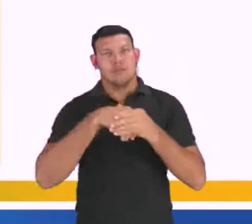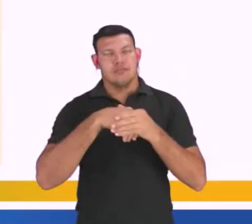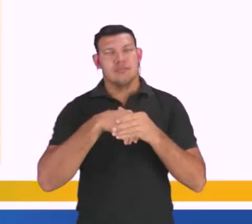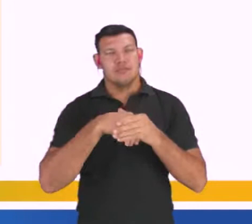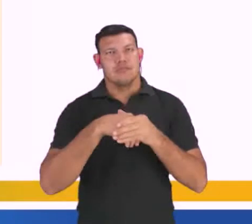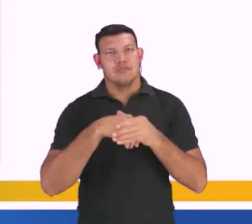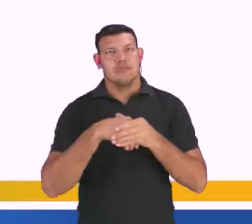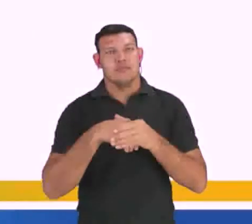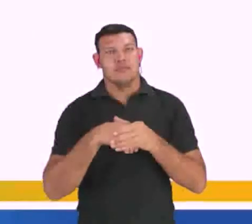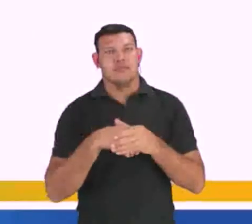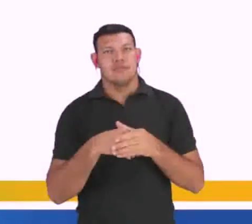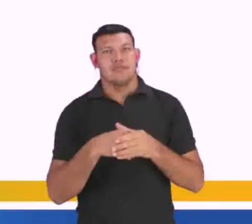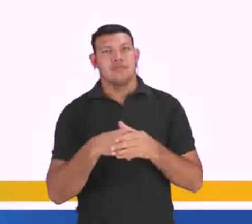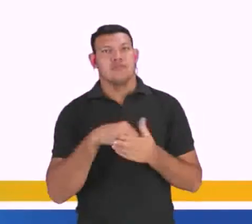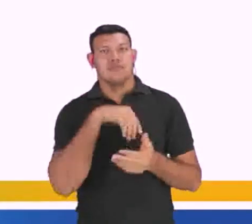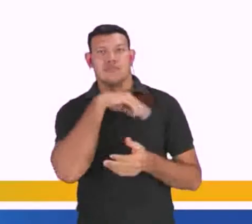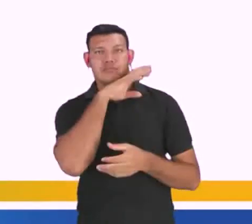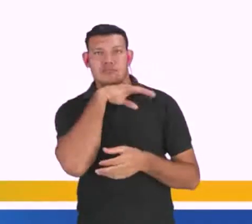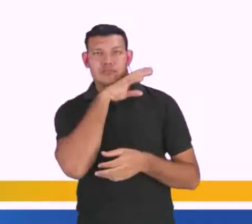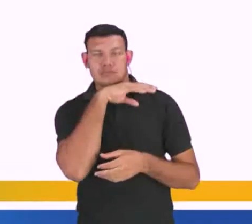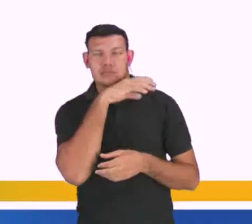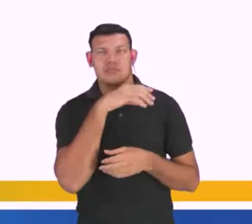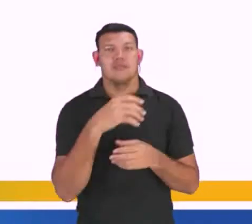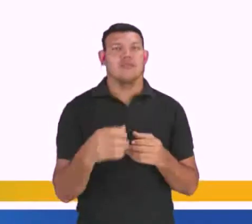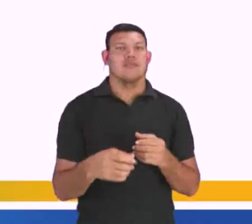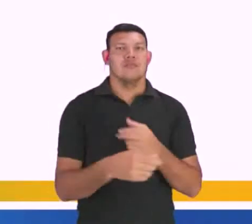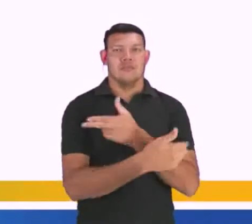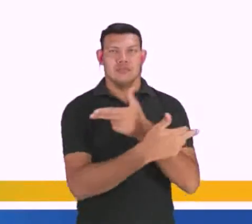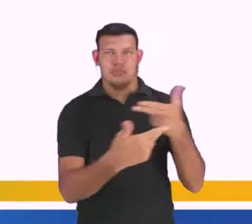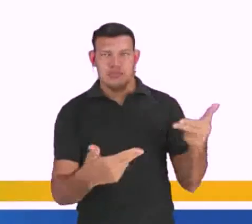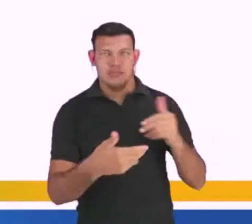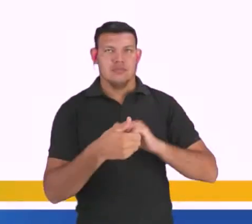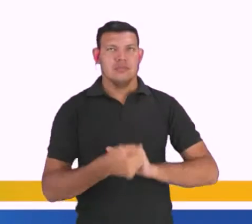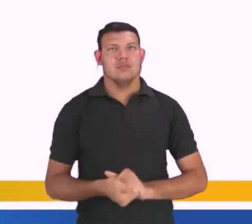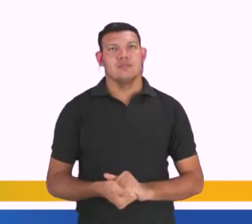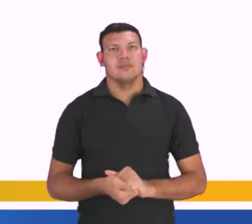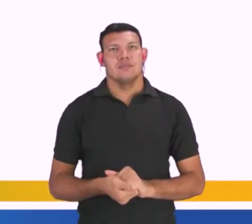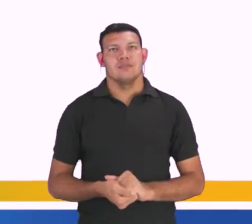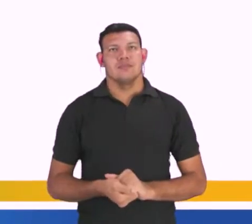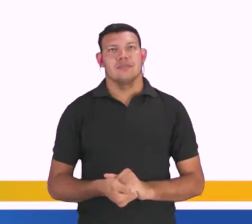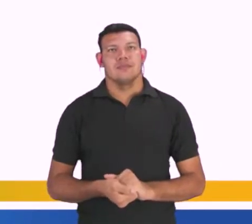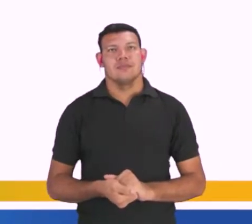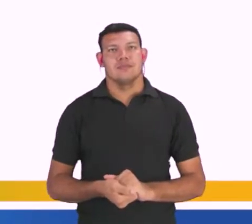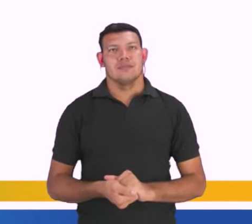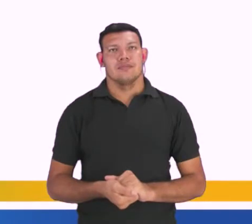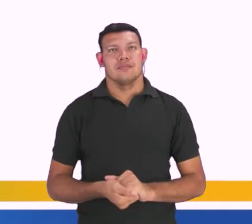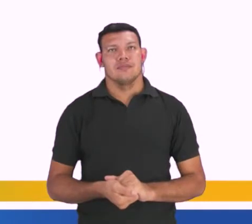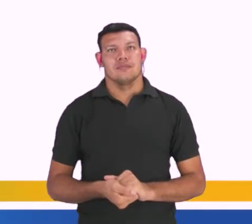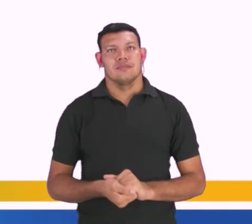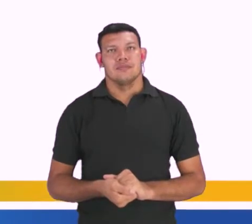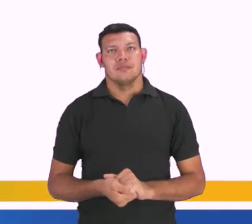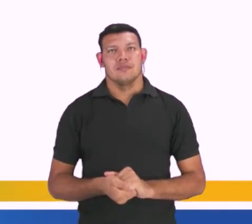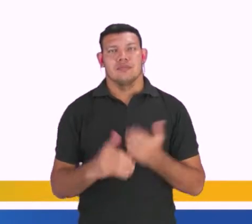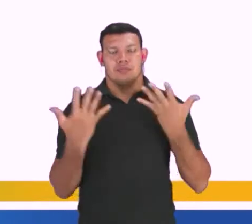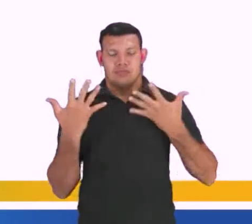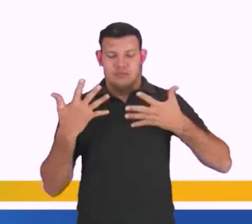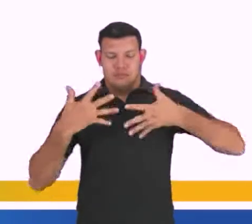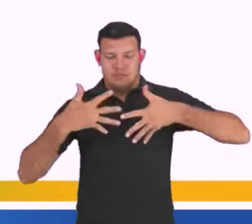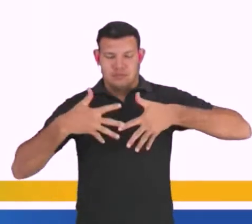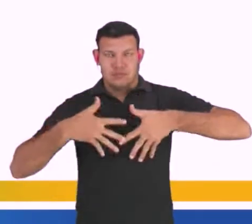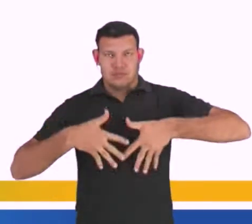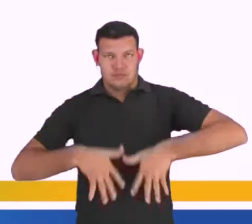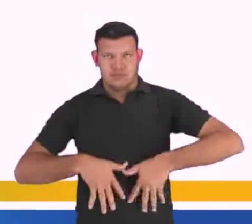vivos. Bem, como nós sabemos, a metabolização da célula,